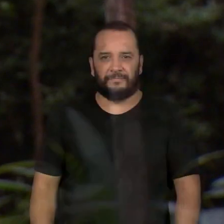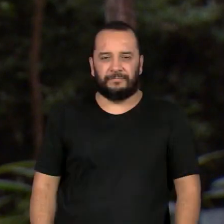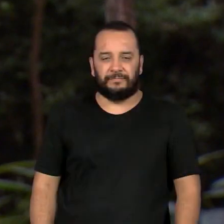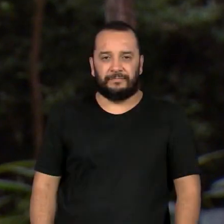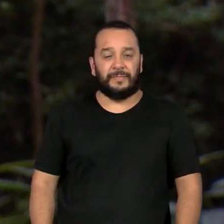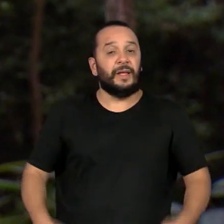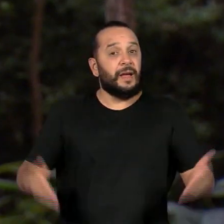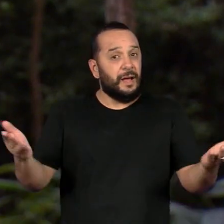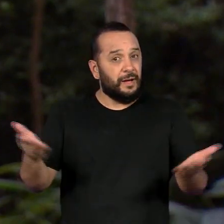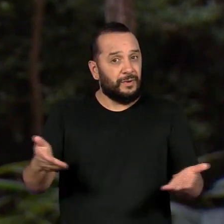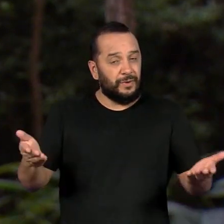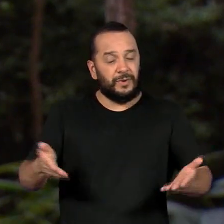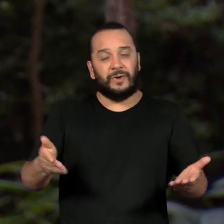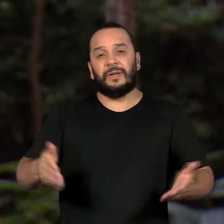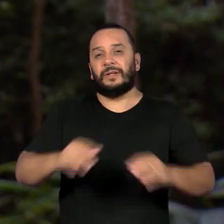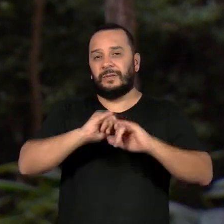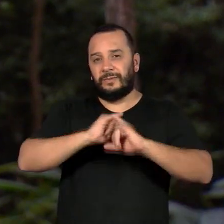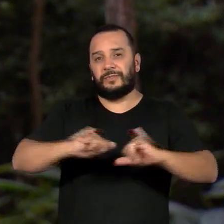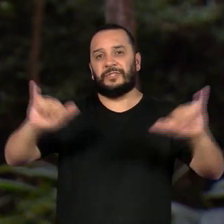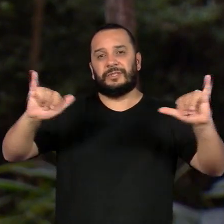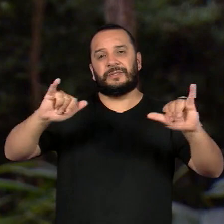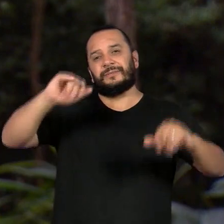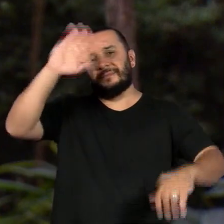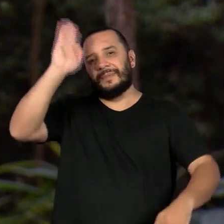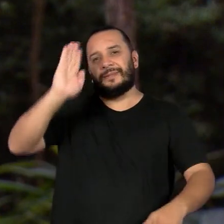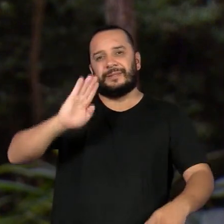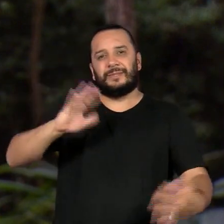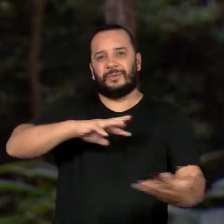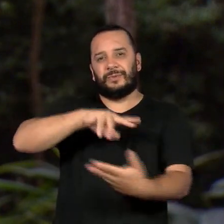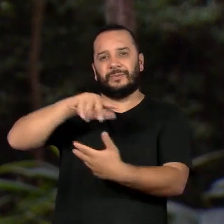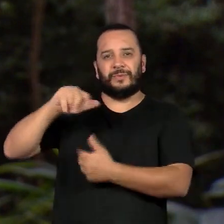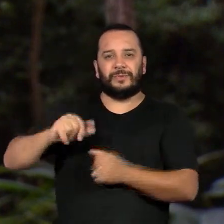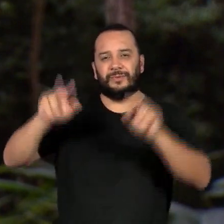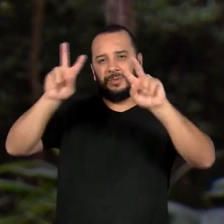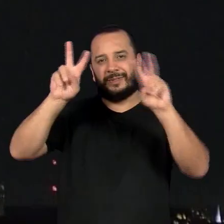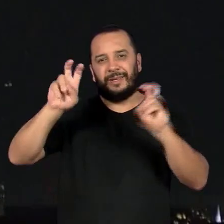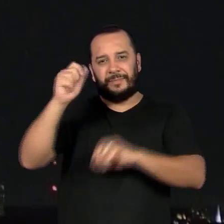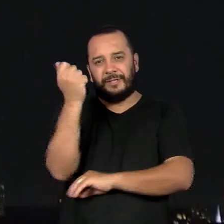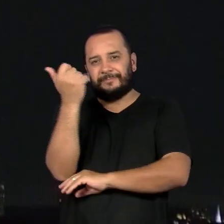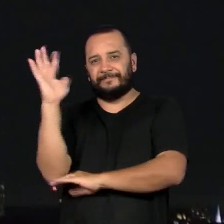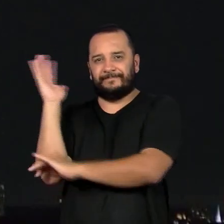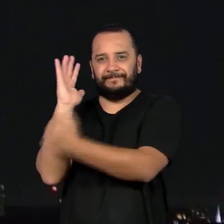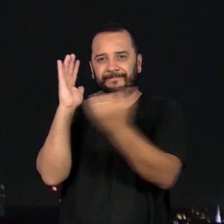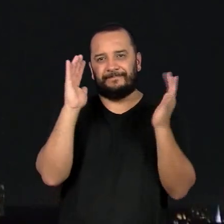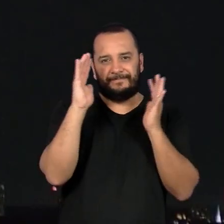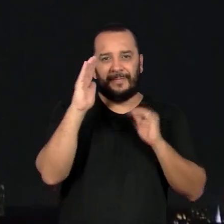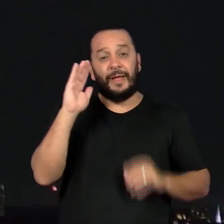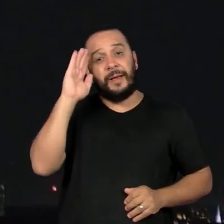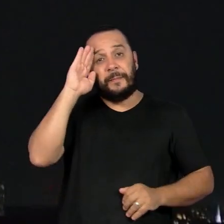Agora, as notícias socioambientais do Brasil e do mundo que tiveram destaque.